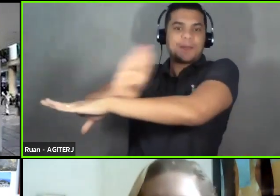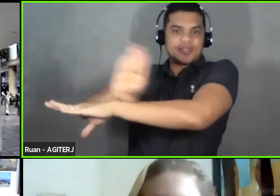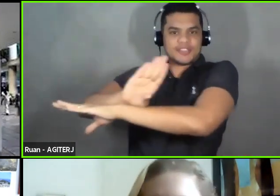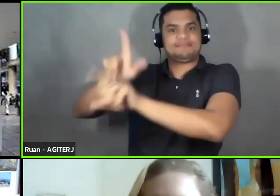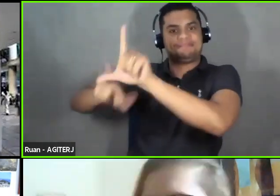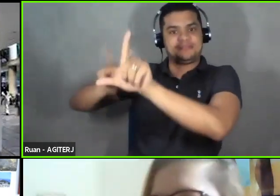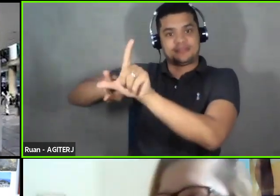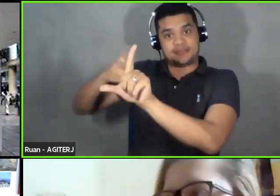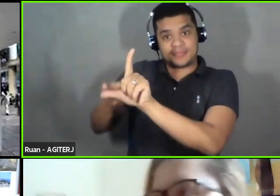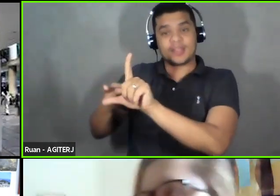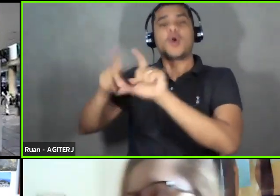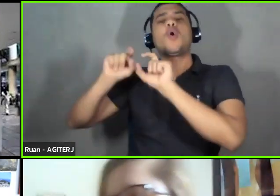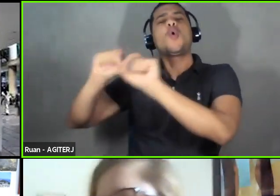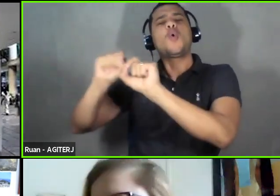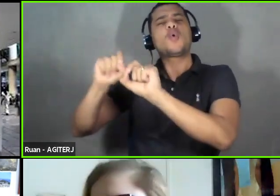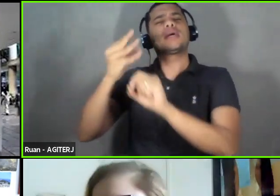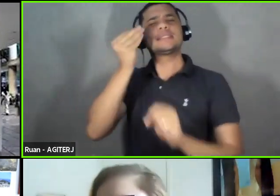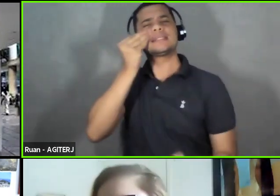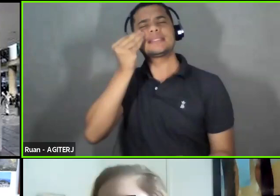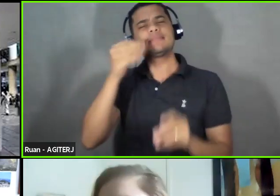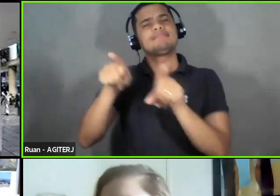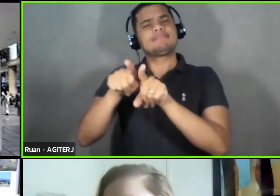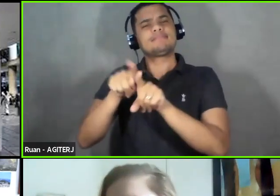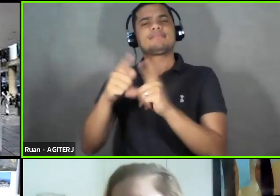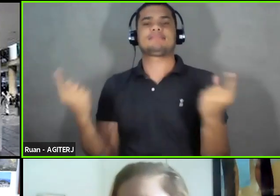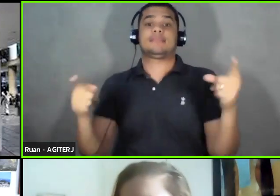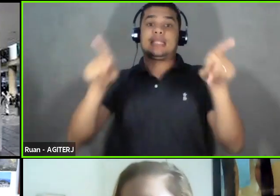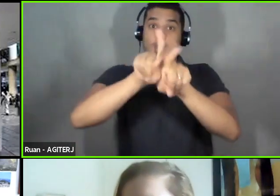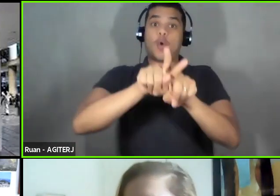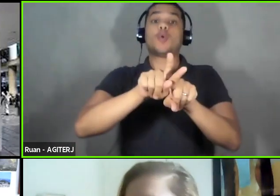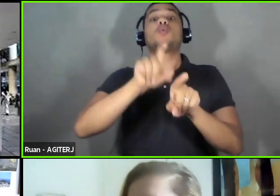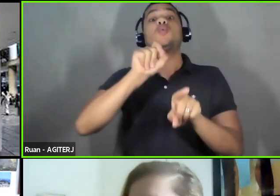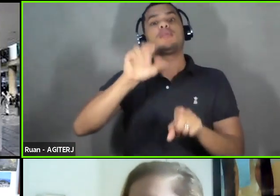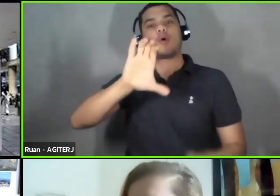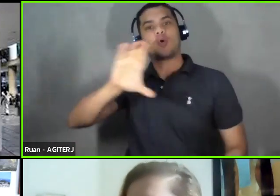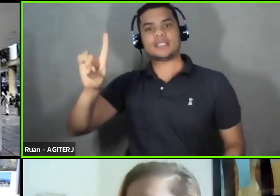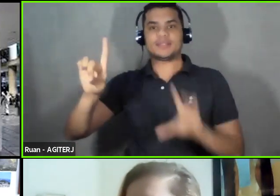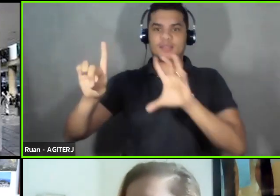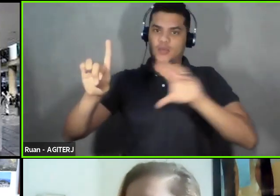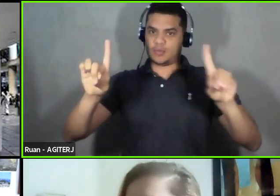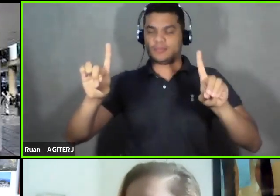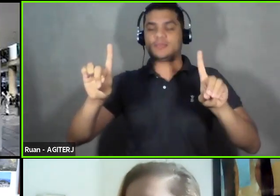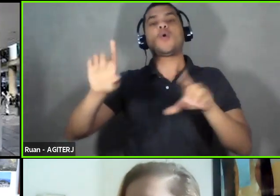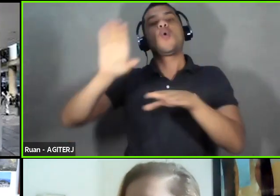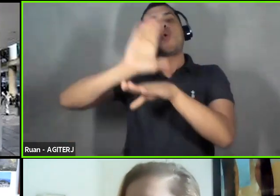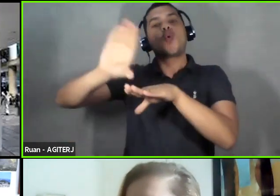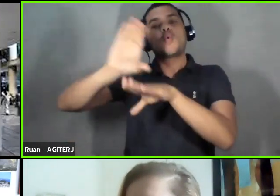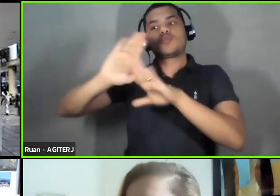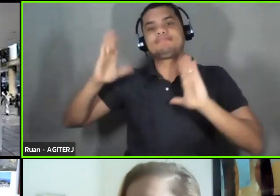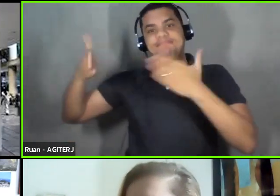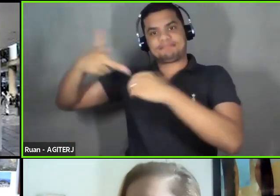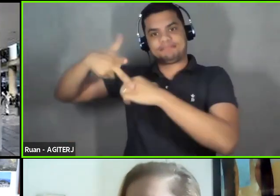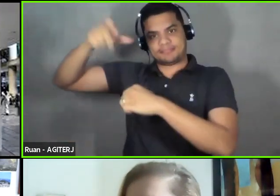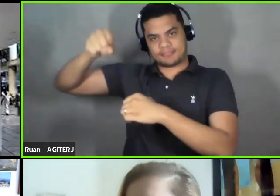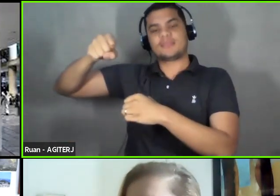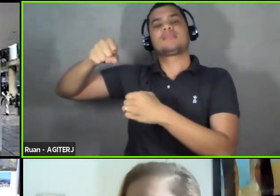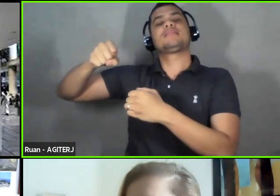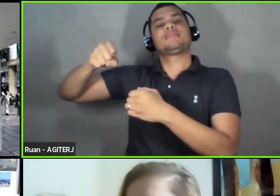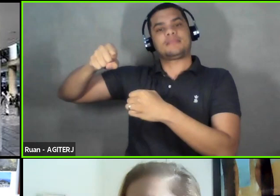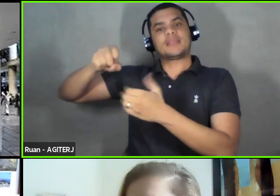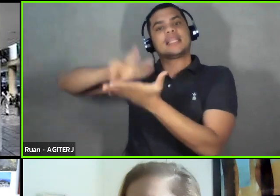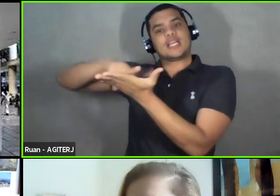esse encontro organizado pelas coordenações dos cursos de especialização em tradução e formação de